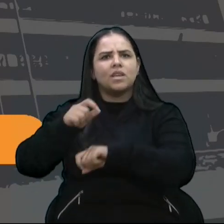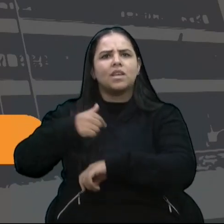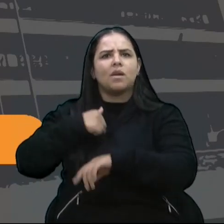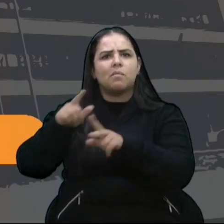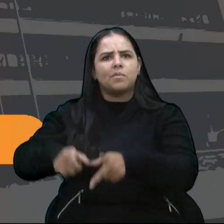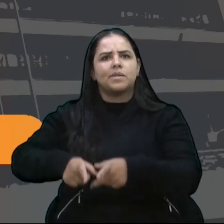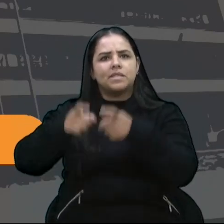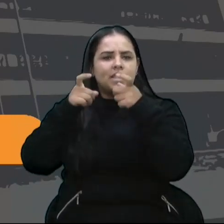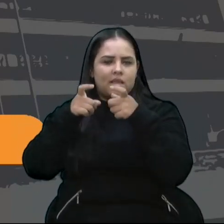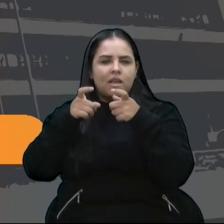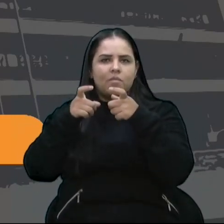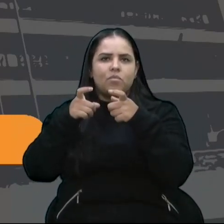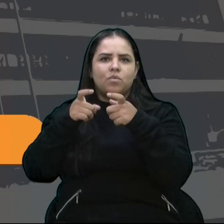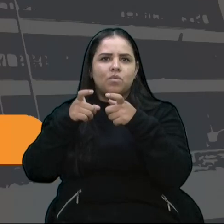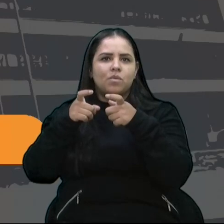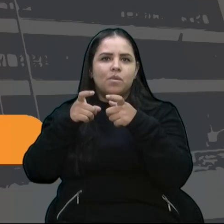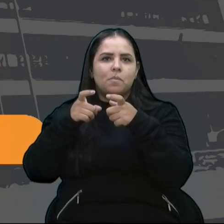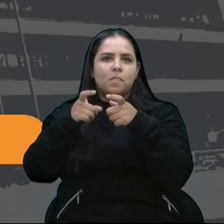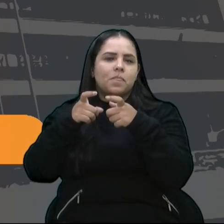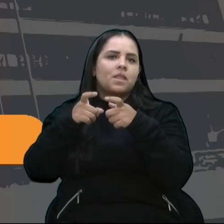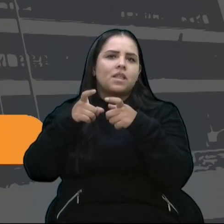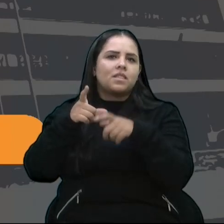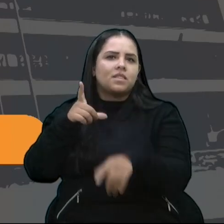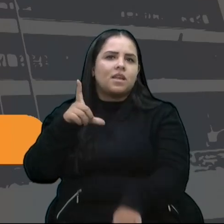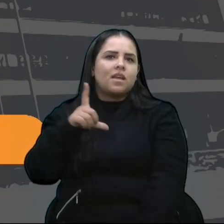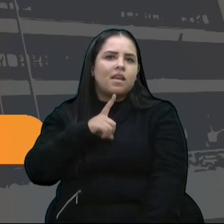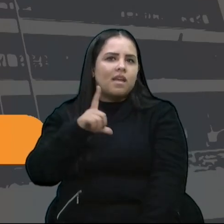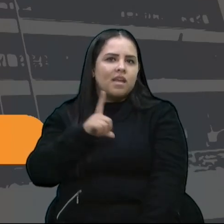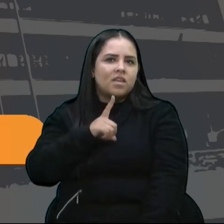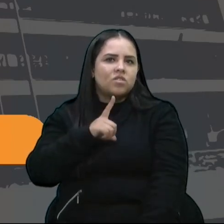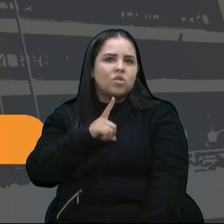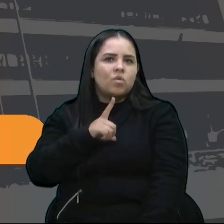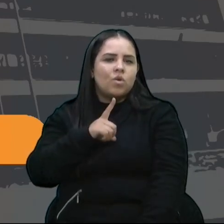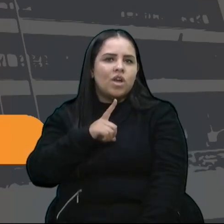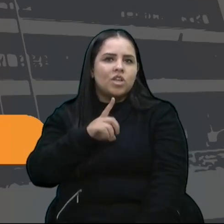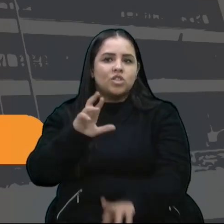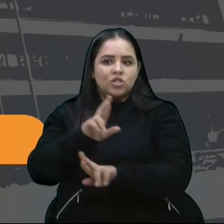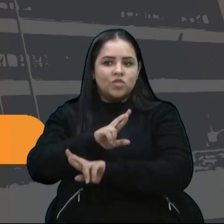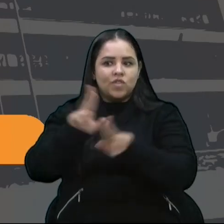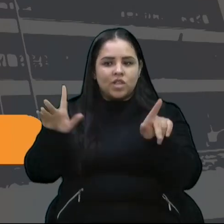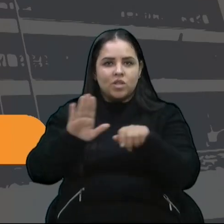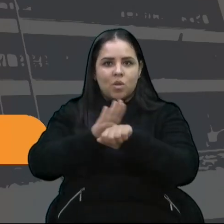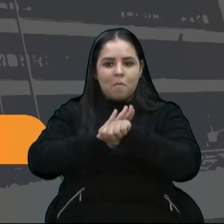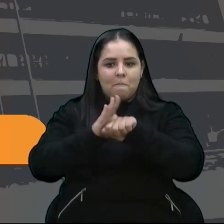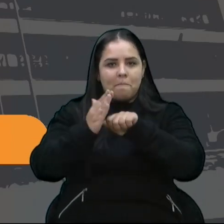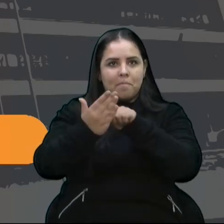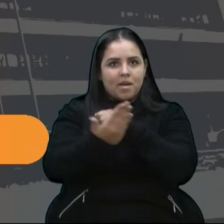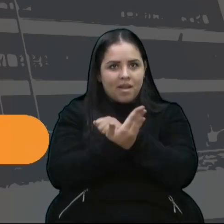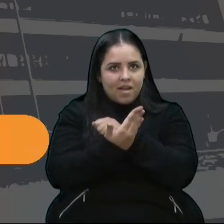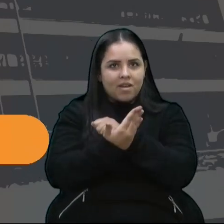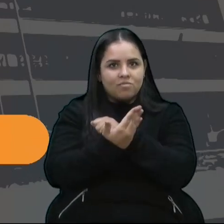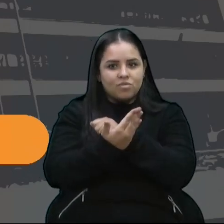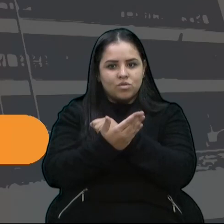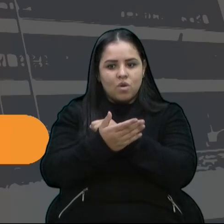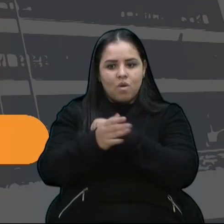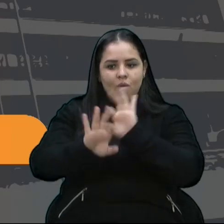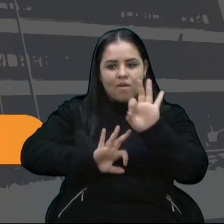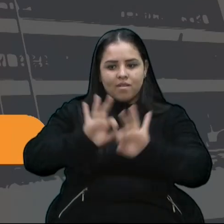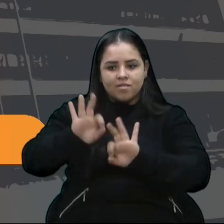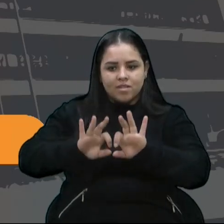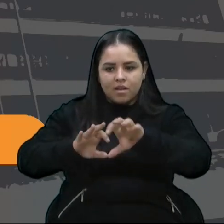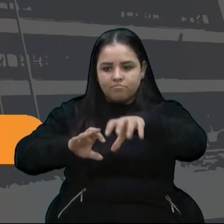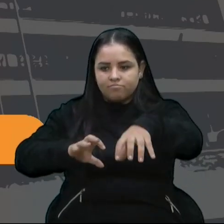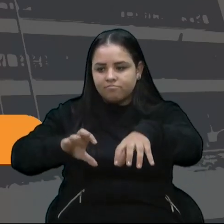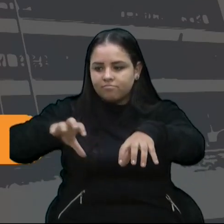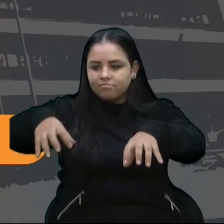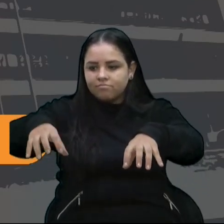isso, assim? Há uma diferença. Os bairros são bem definidos